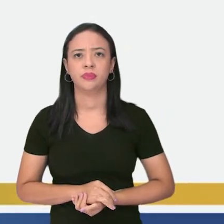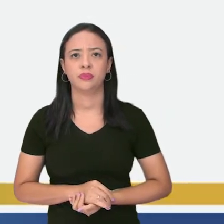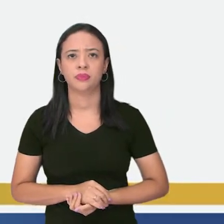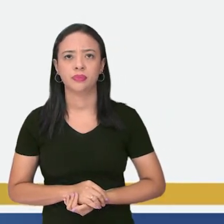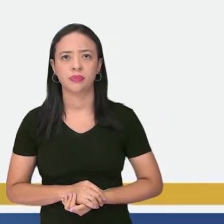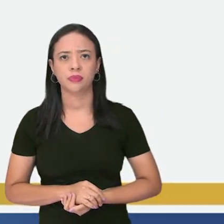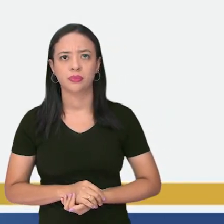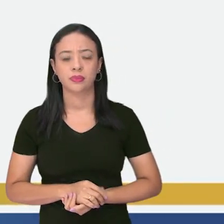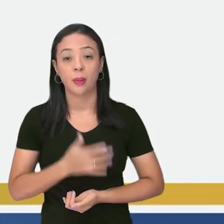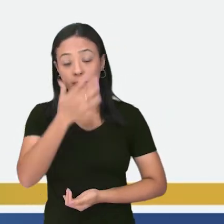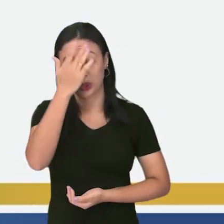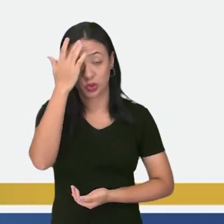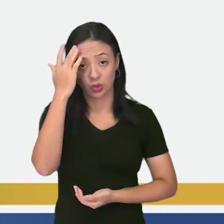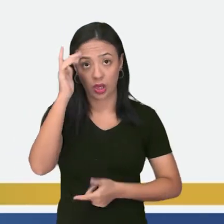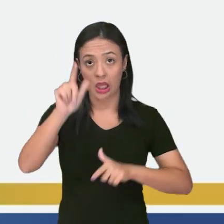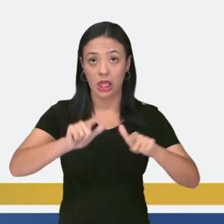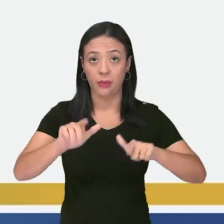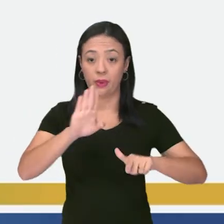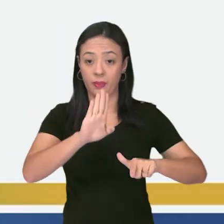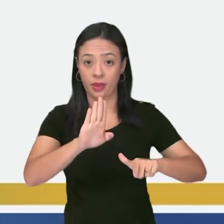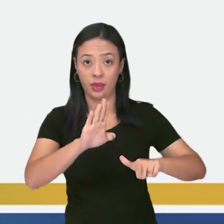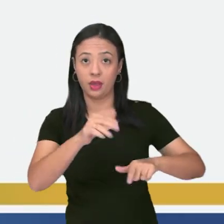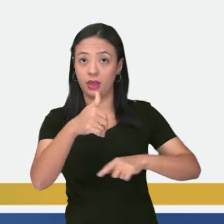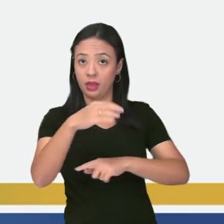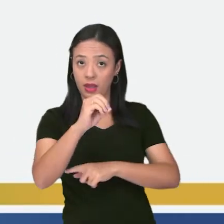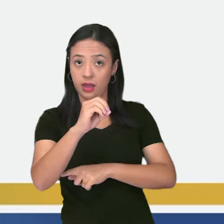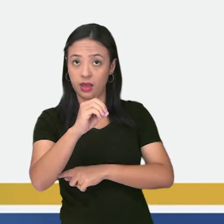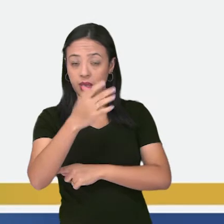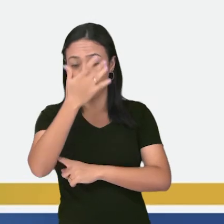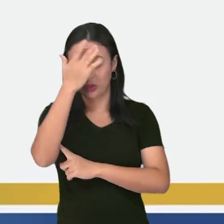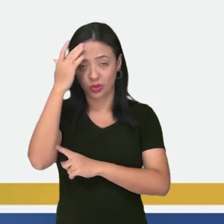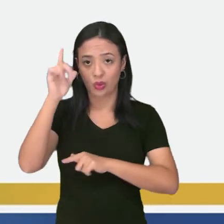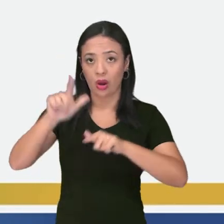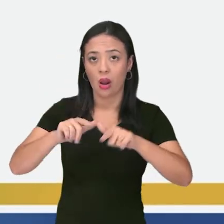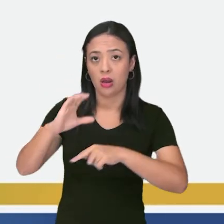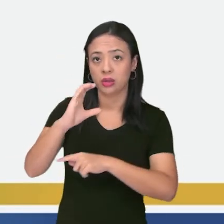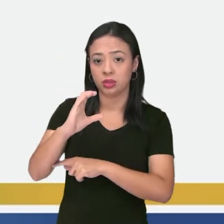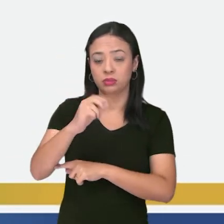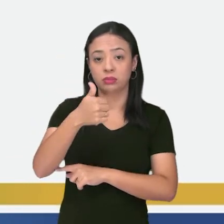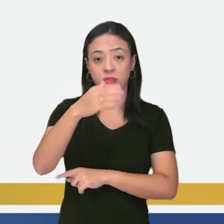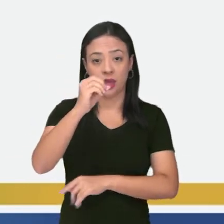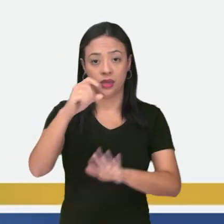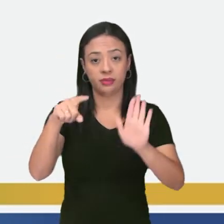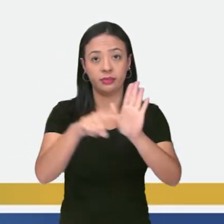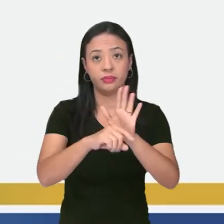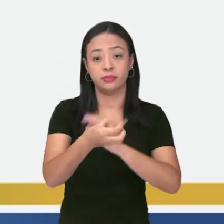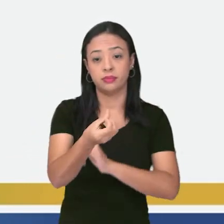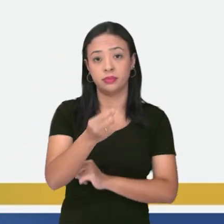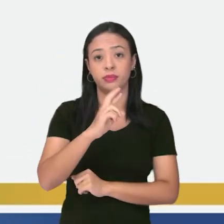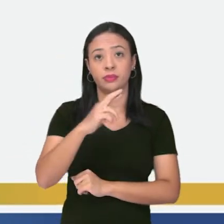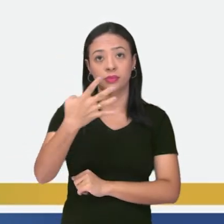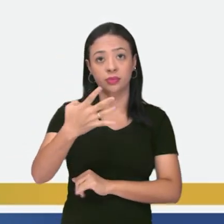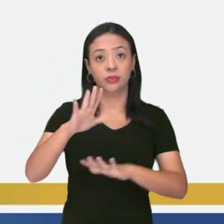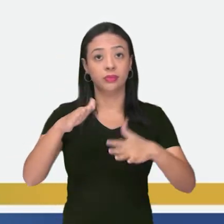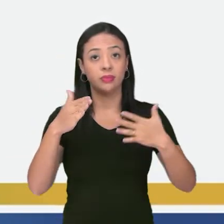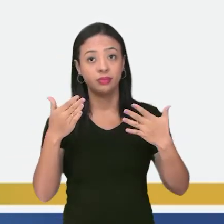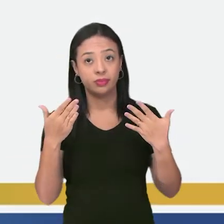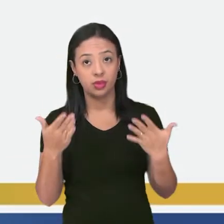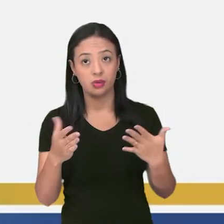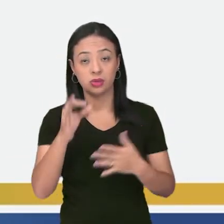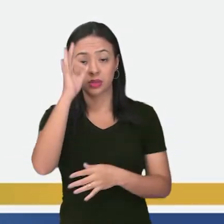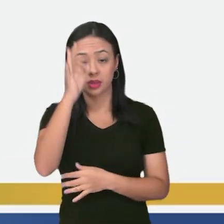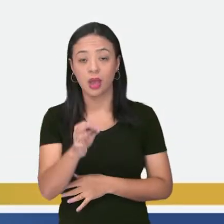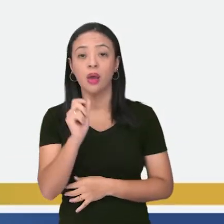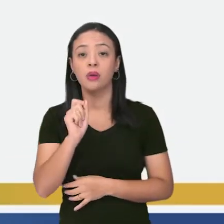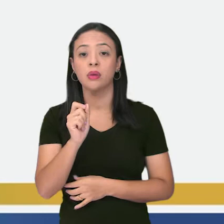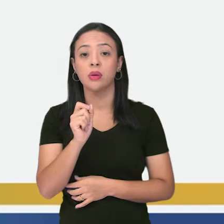o funcionário B, 10, e o funcionário C, 6. 10 menos 6, 4. Portanto, a alternativa